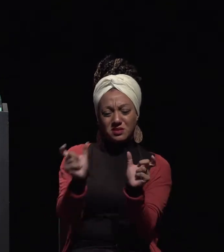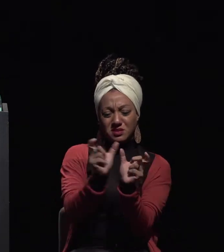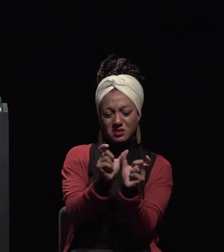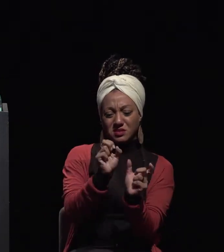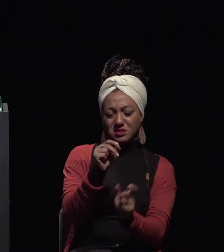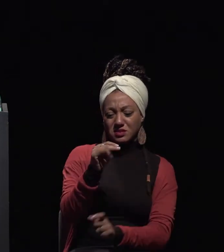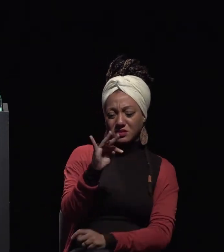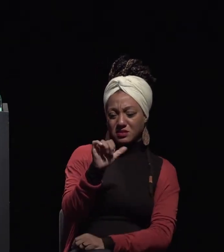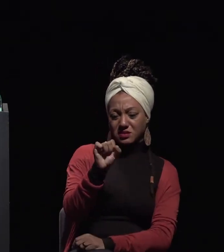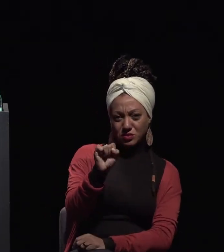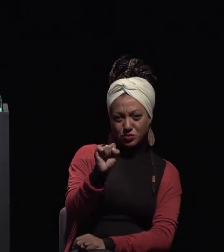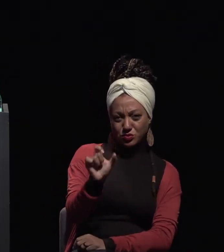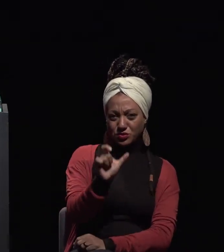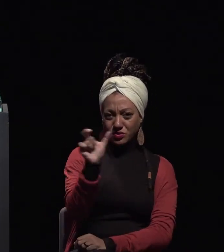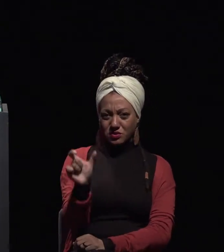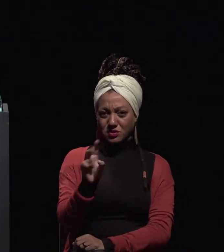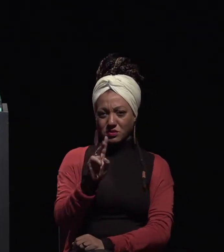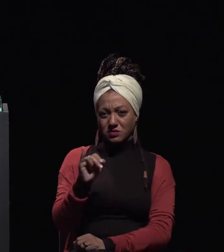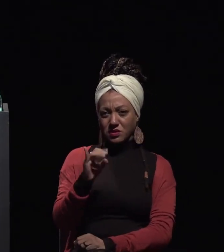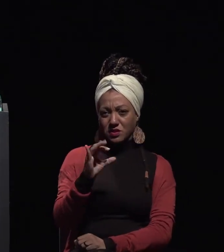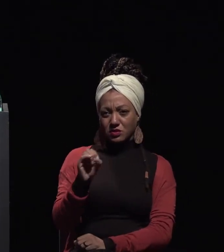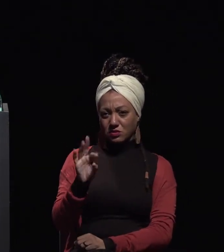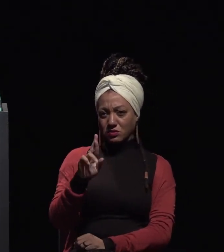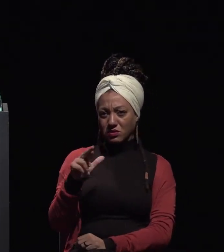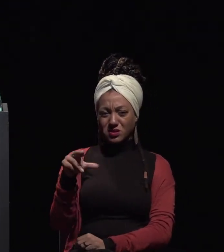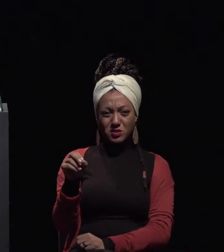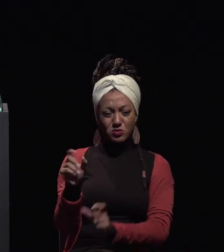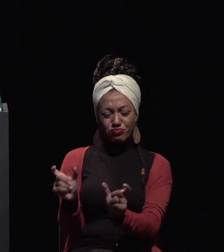história, ou sobre a história de quem veio antes de mim.